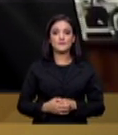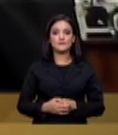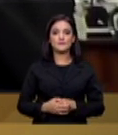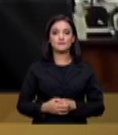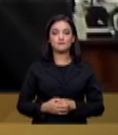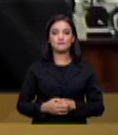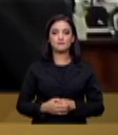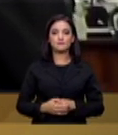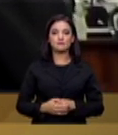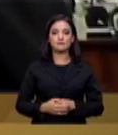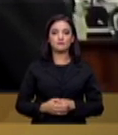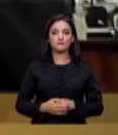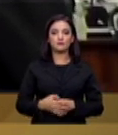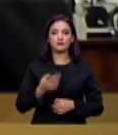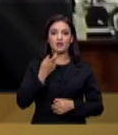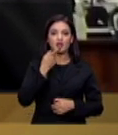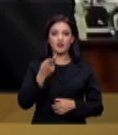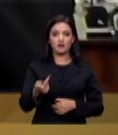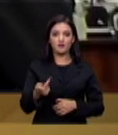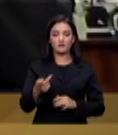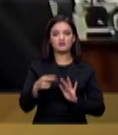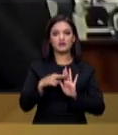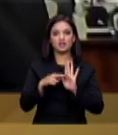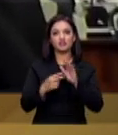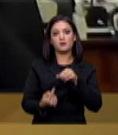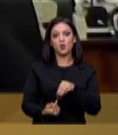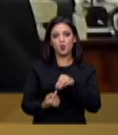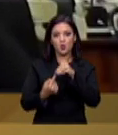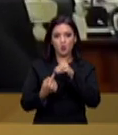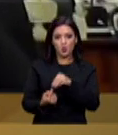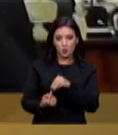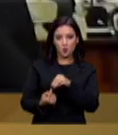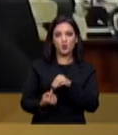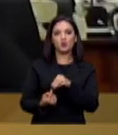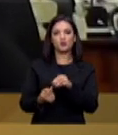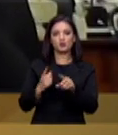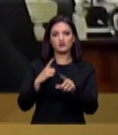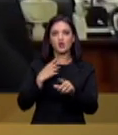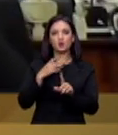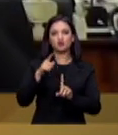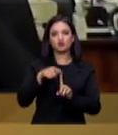da ruptura do regime único, de ter, inclusive, um regime contratual